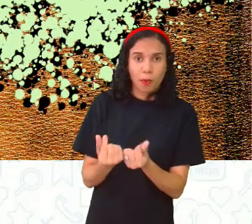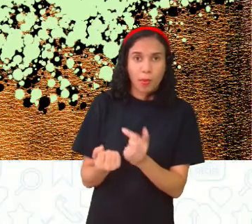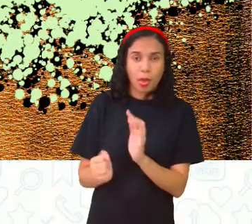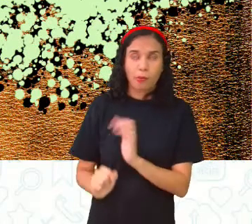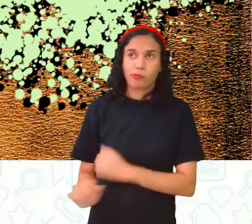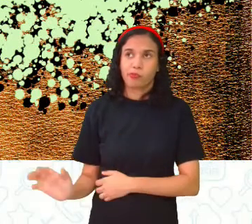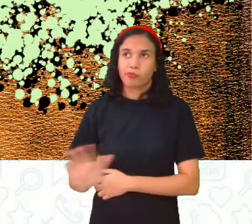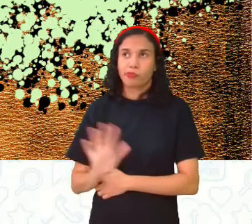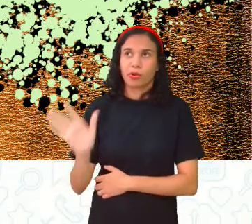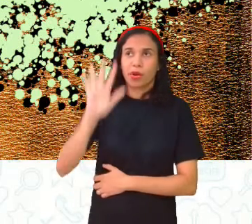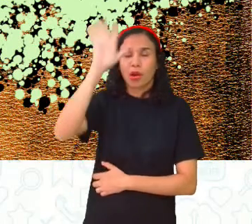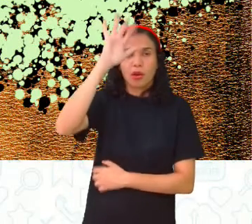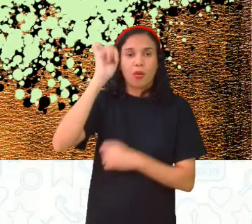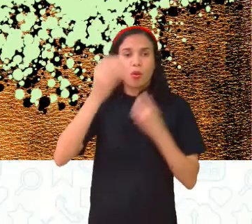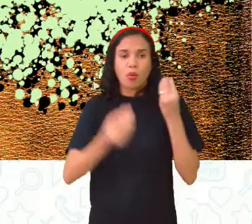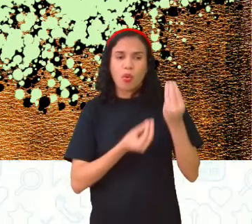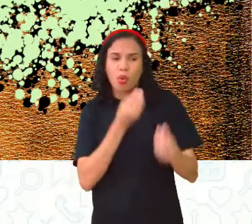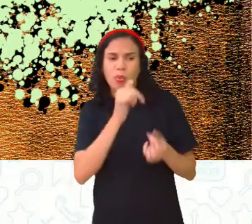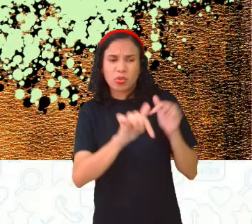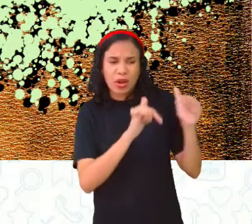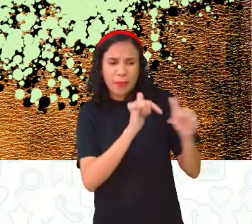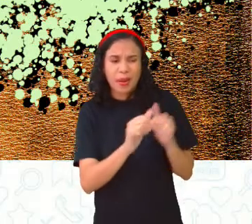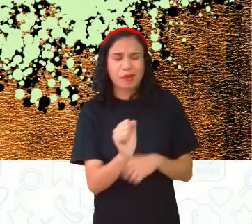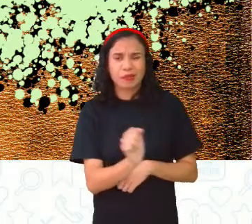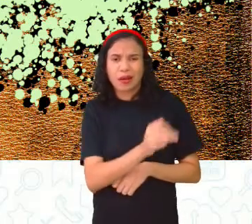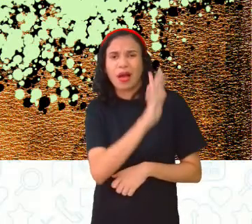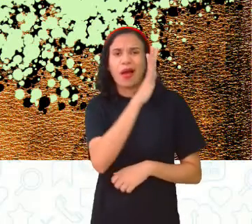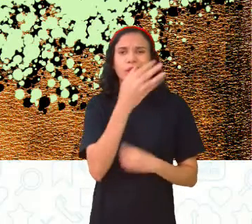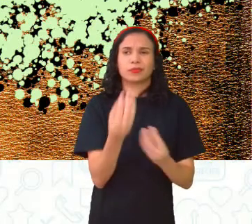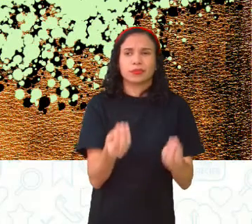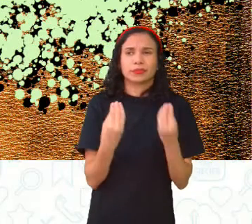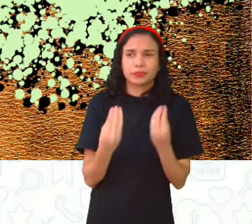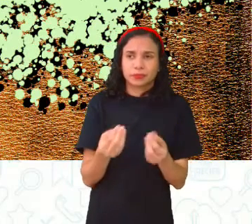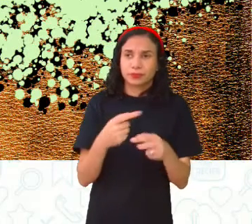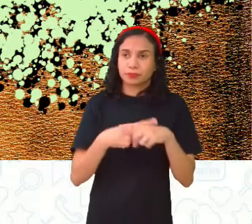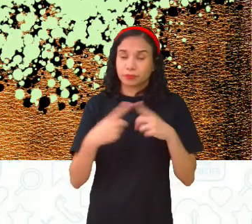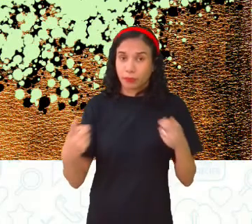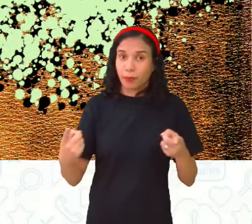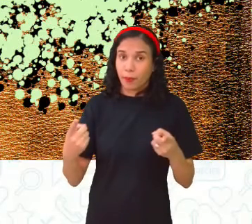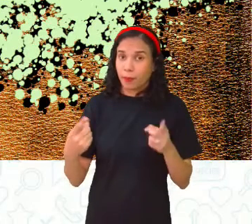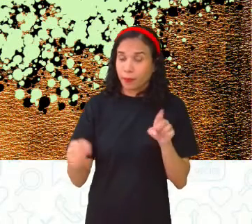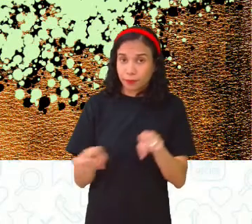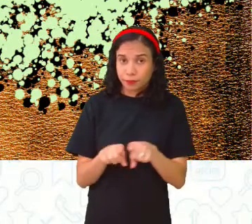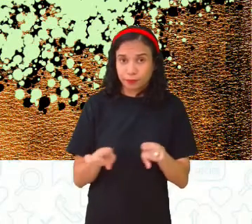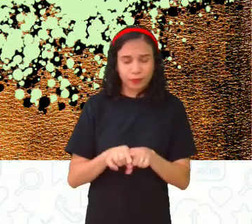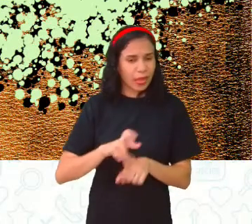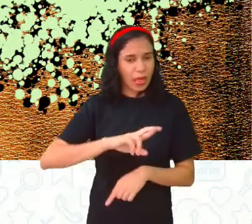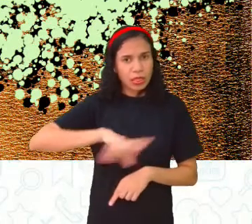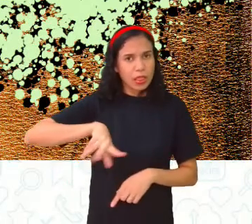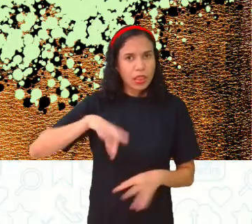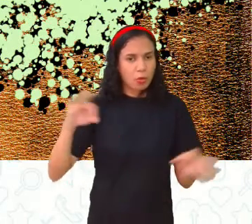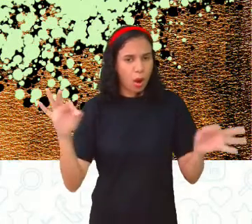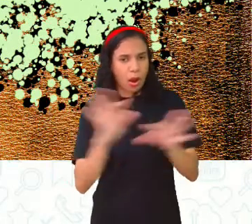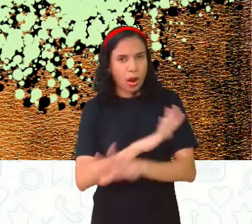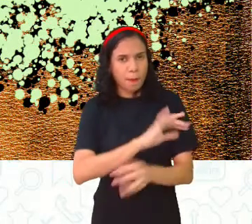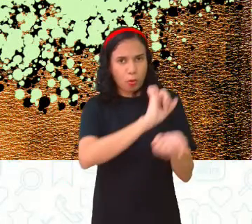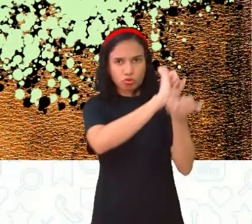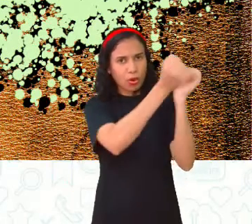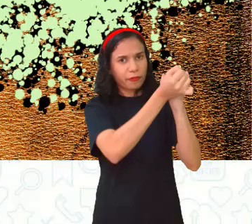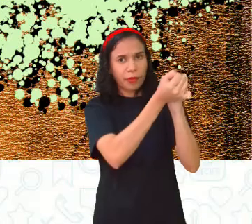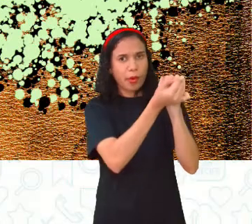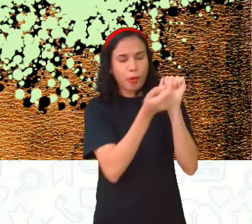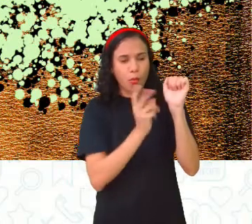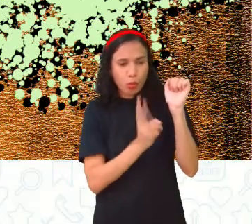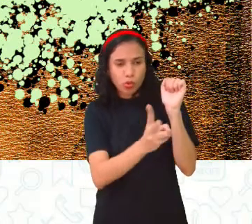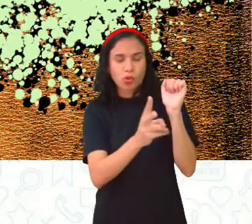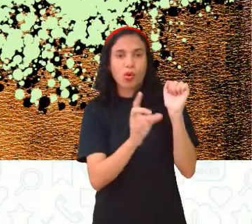subiram, tornando uma força de trabalho cara, certo? Mas isso não aboliu não, viu, a escravidão, o